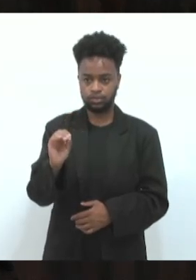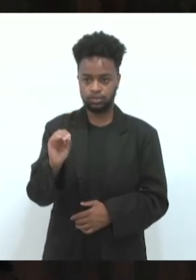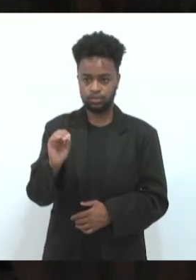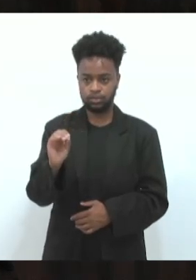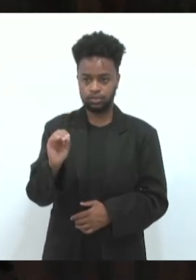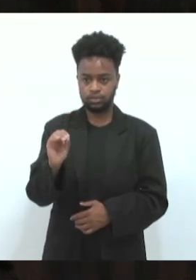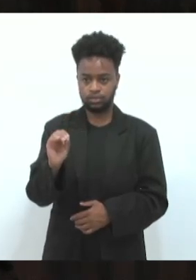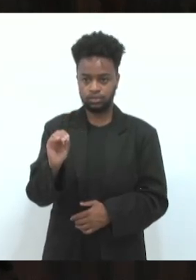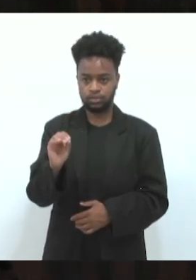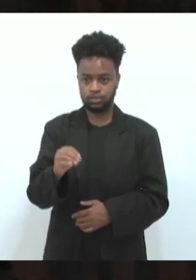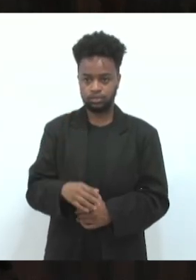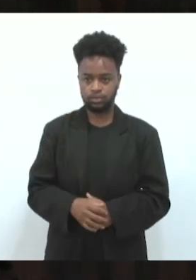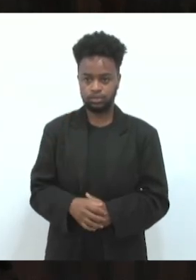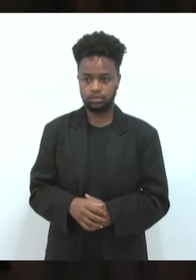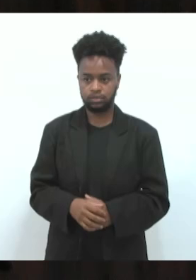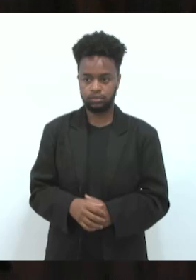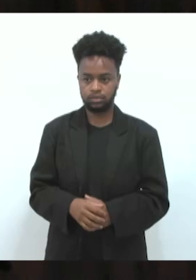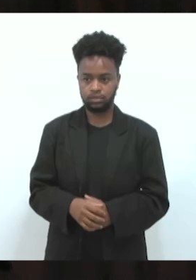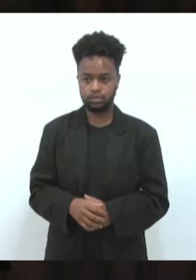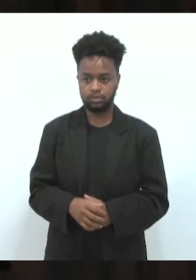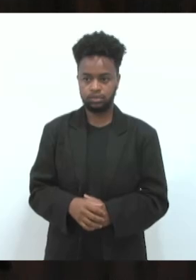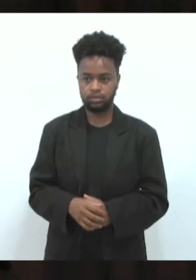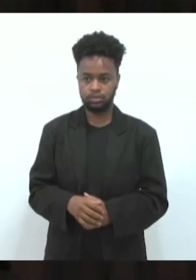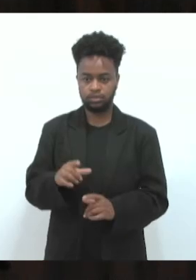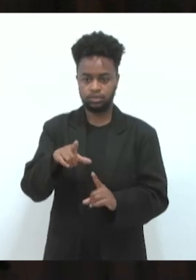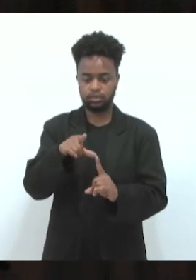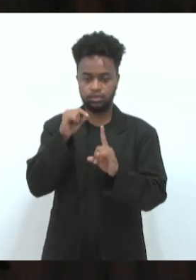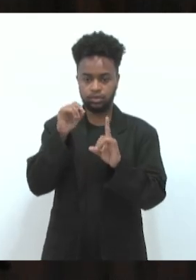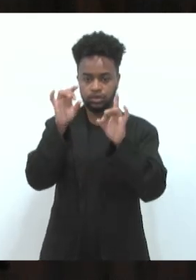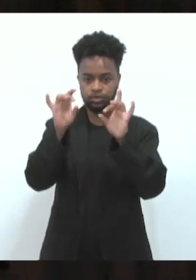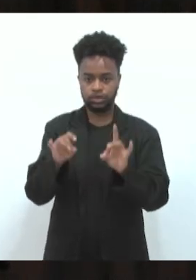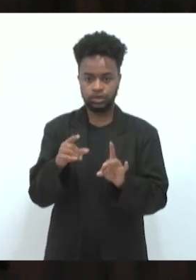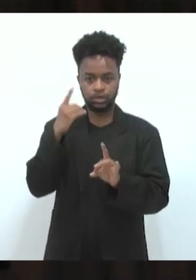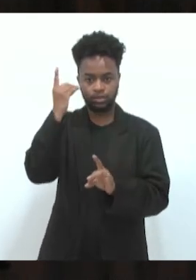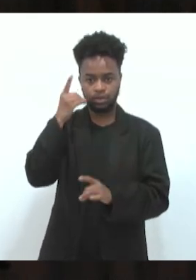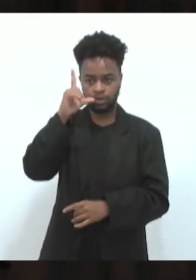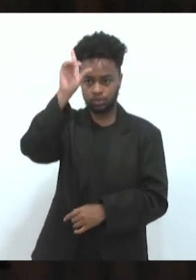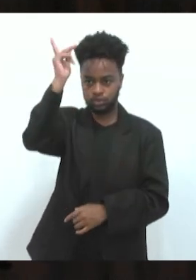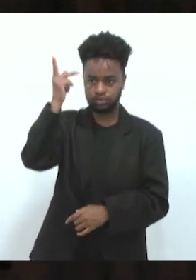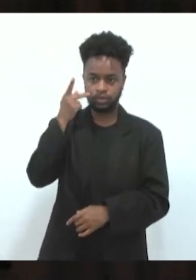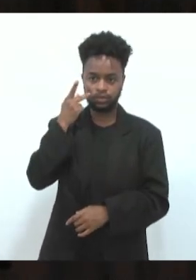Designo um relator especial. Designo um relator especial, deputado Luiz Paulo.